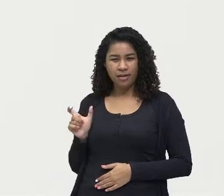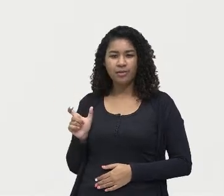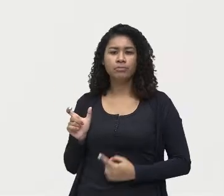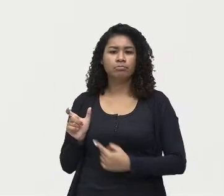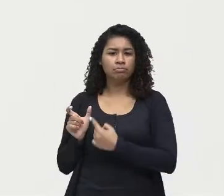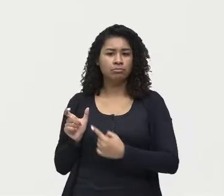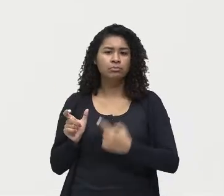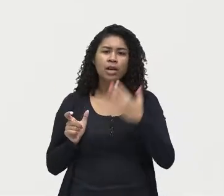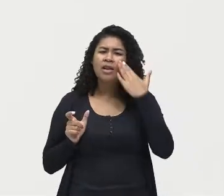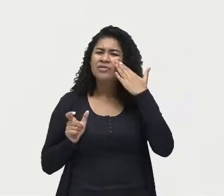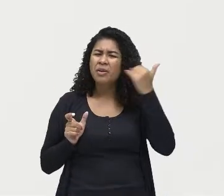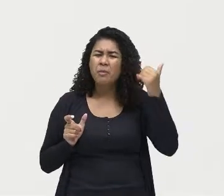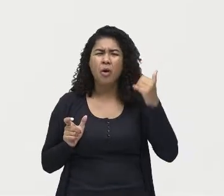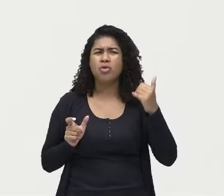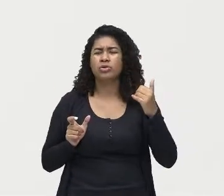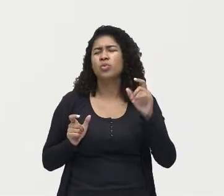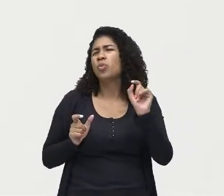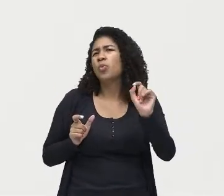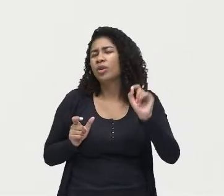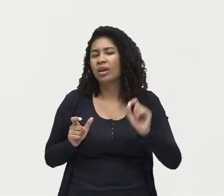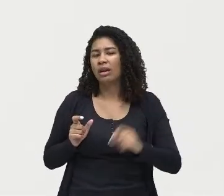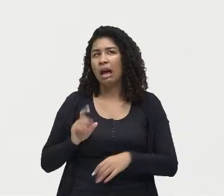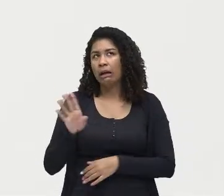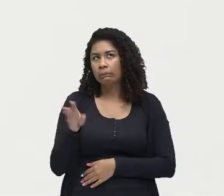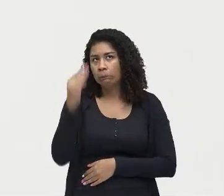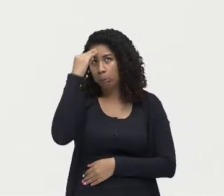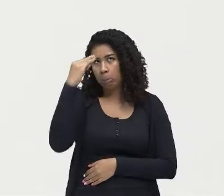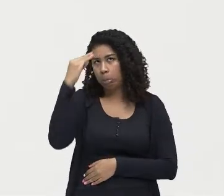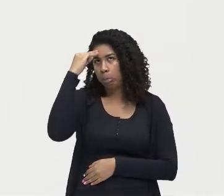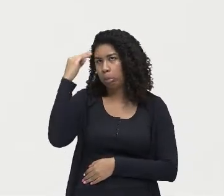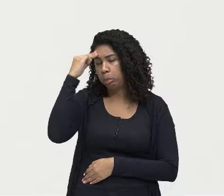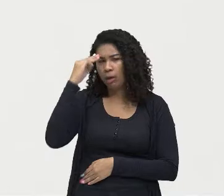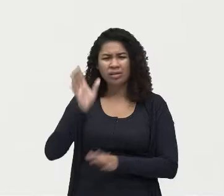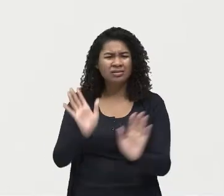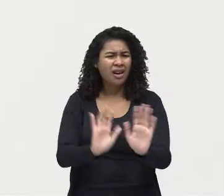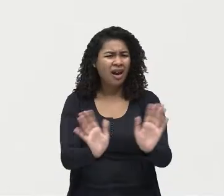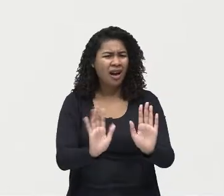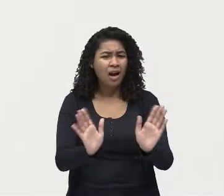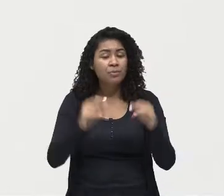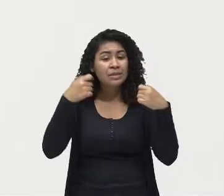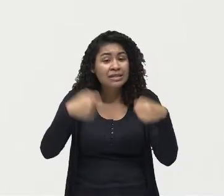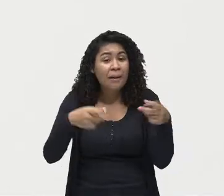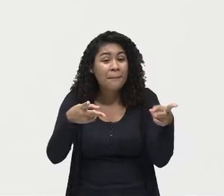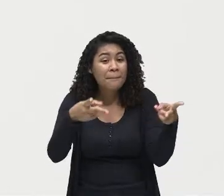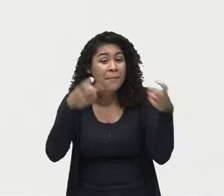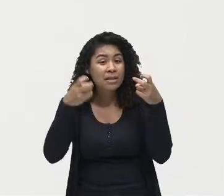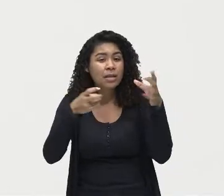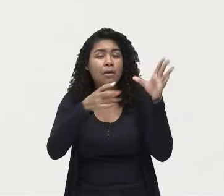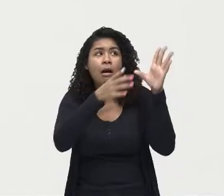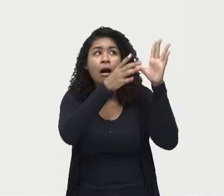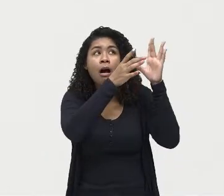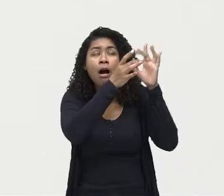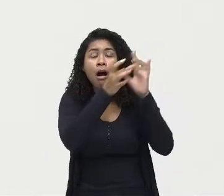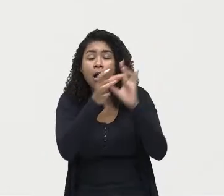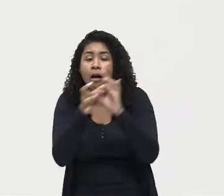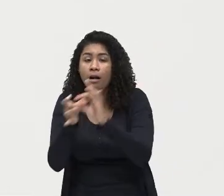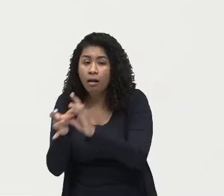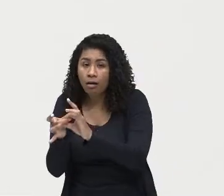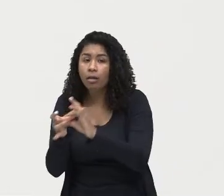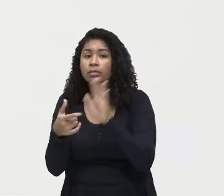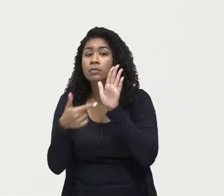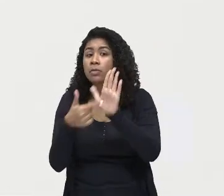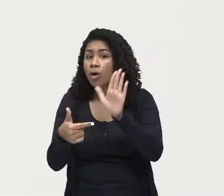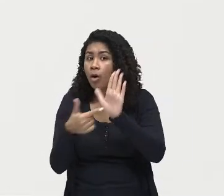famoso decorar, não. Nós temos que observar se de fato o caso está apresentando uma